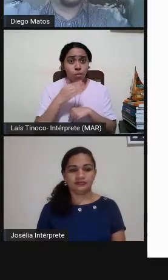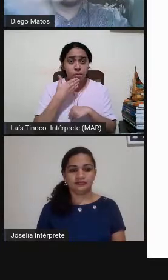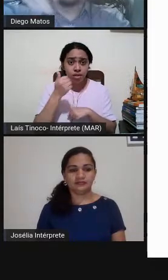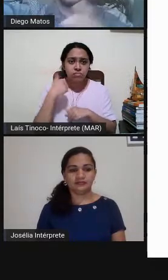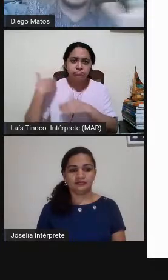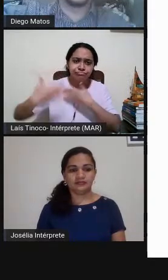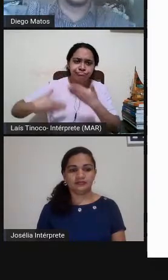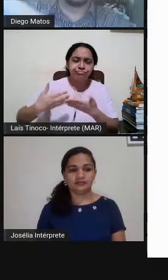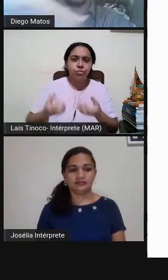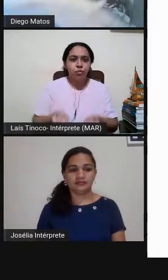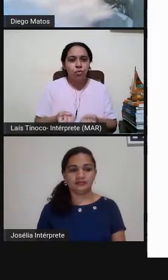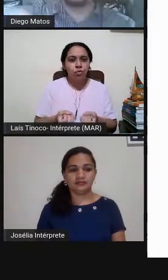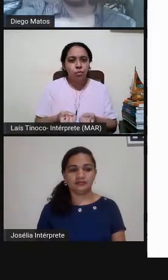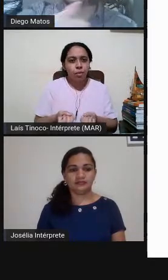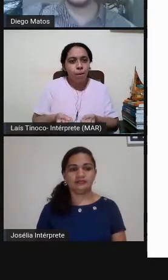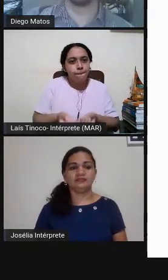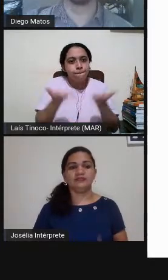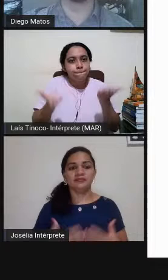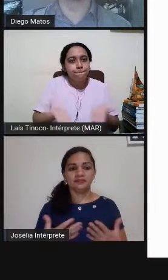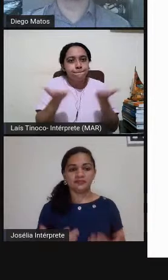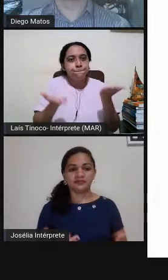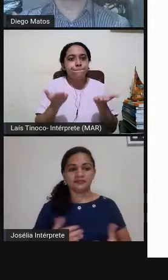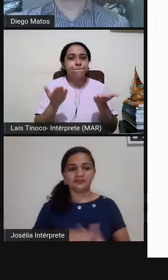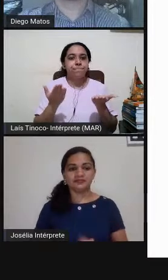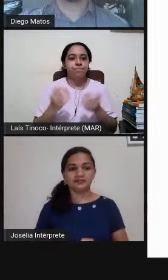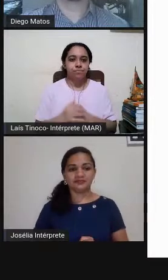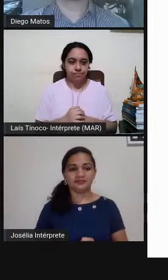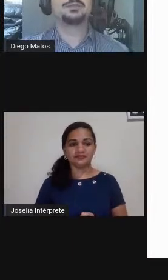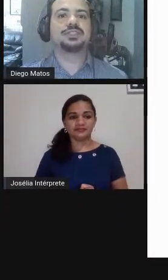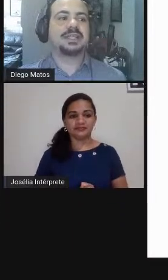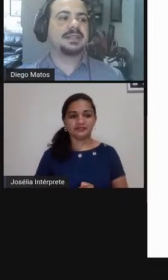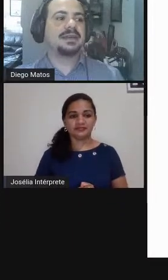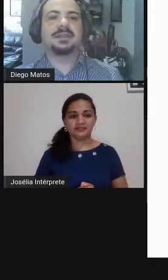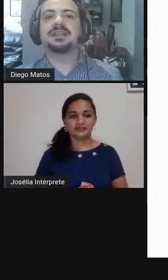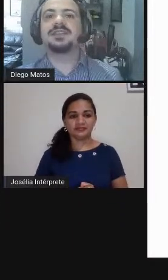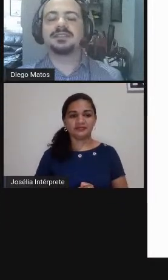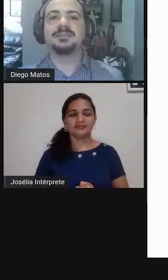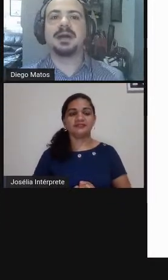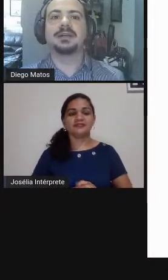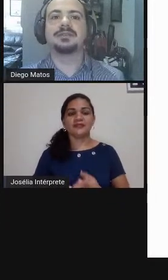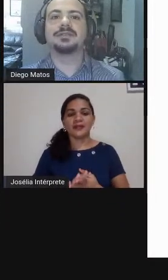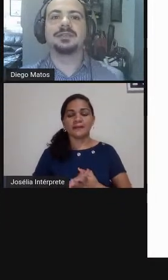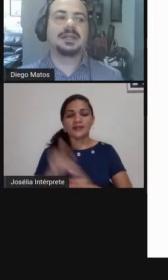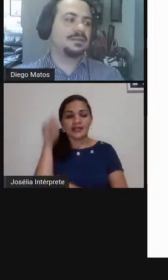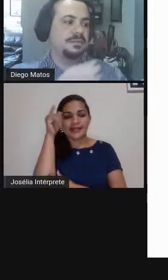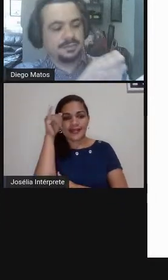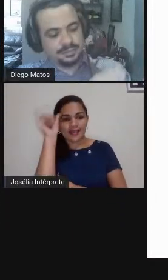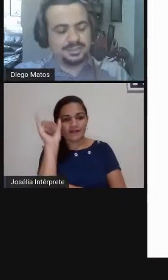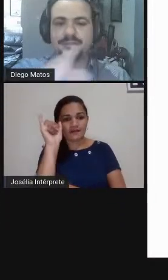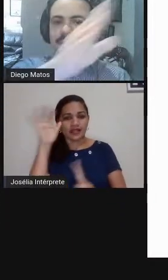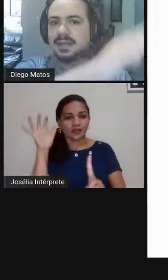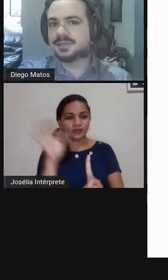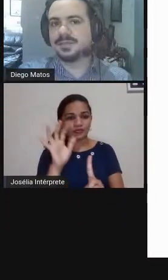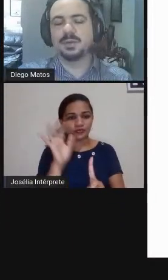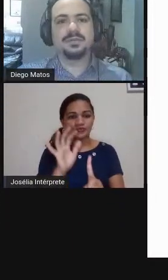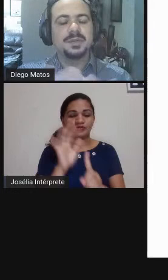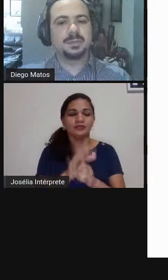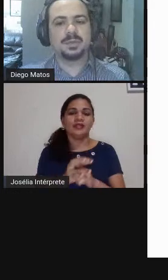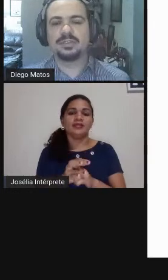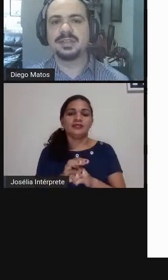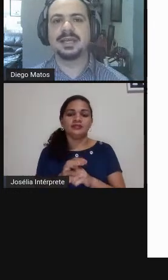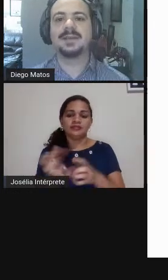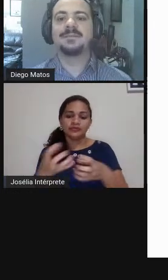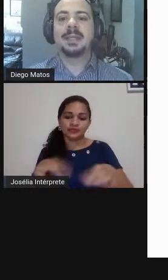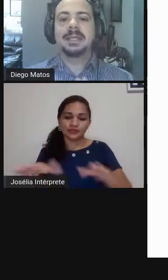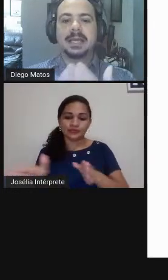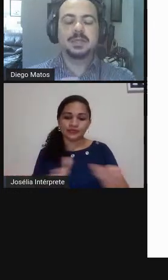geração de emprego dessas comunidades que eles fazem parte daquele Pool ou mesmo de tentar evitar certos impactos né desviasse A